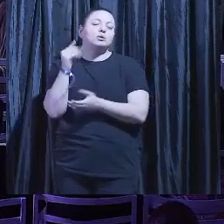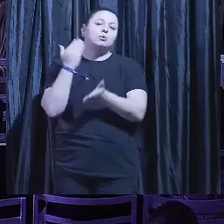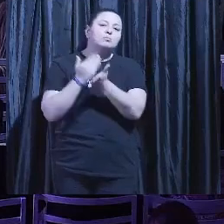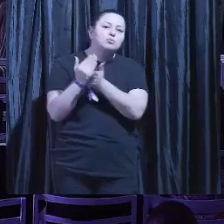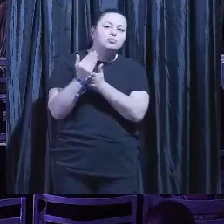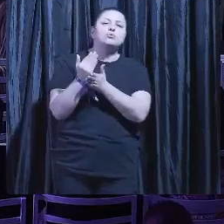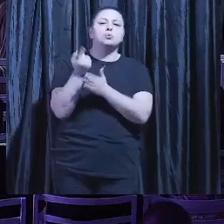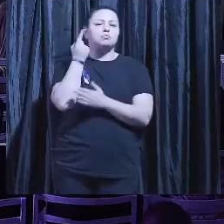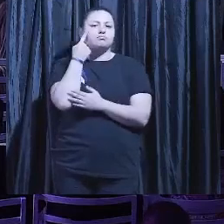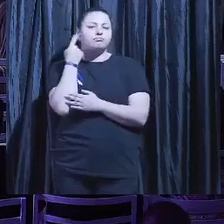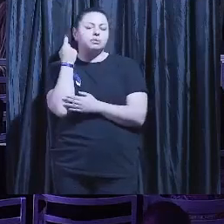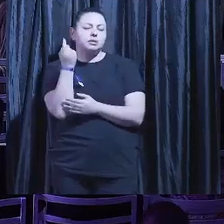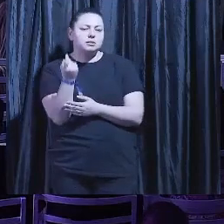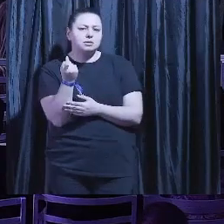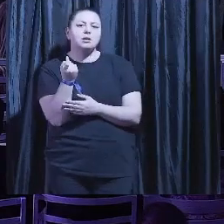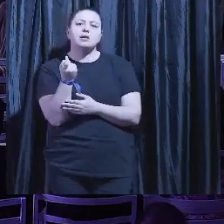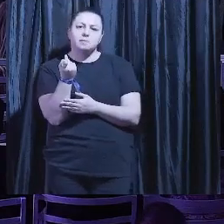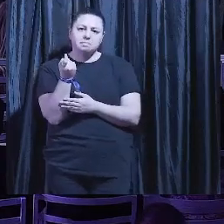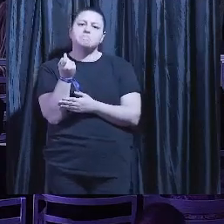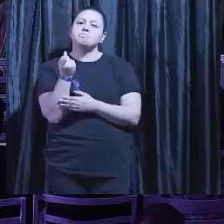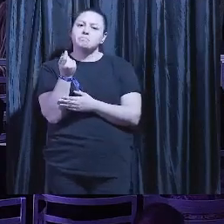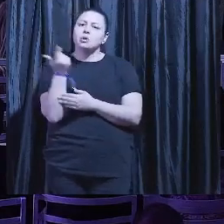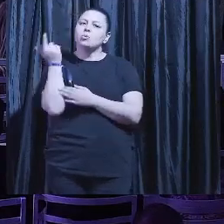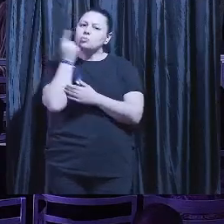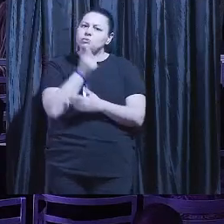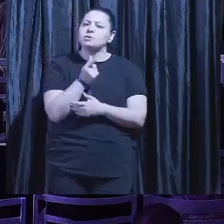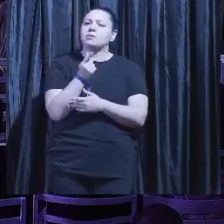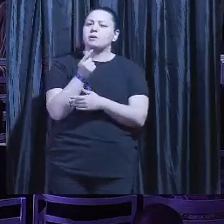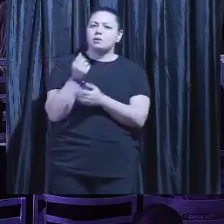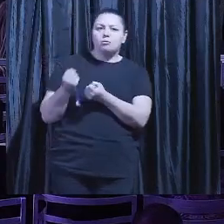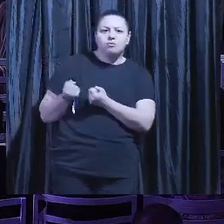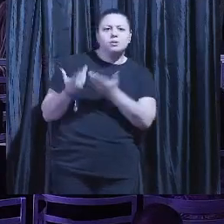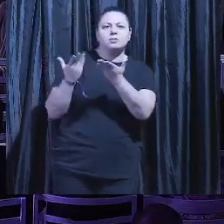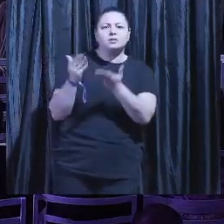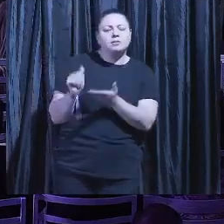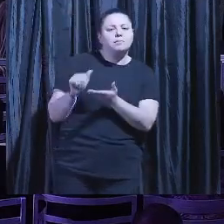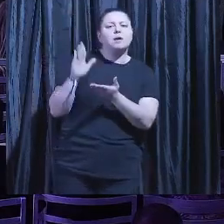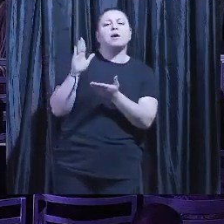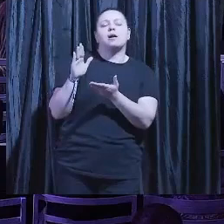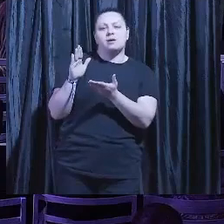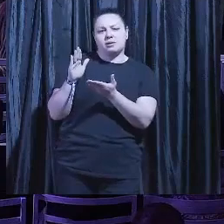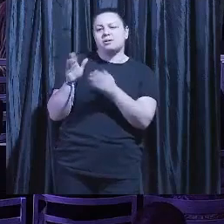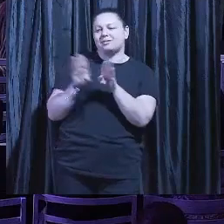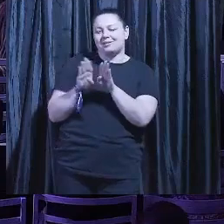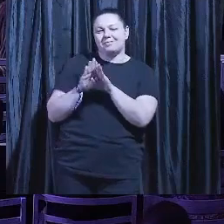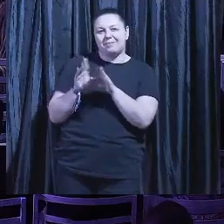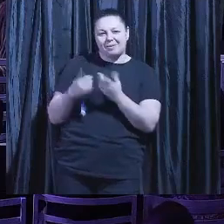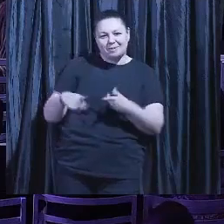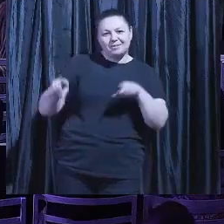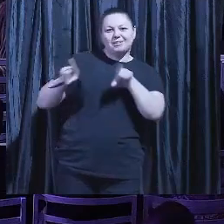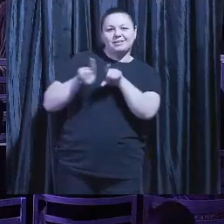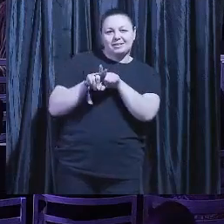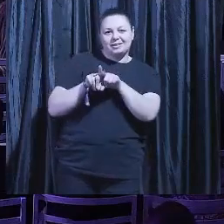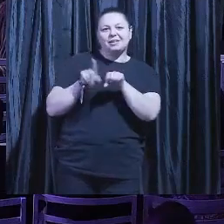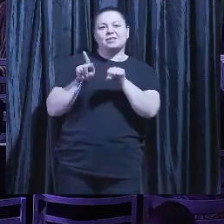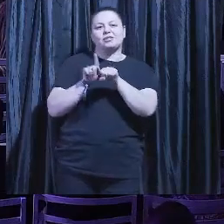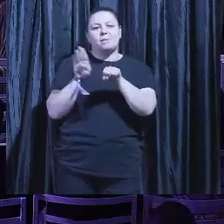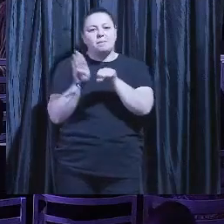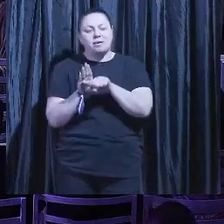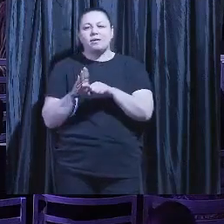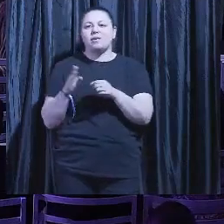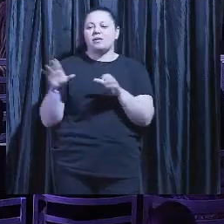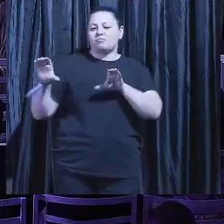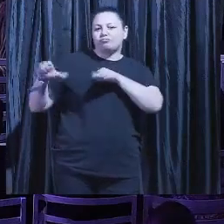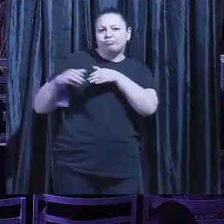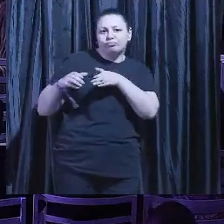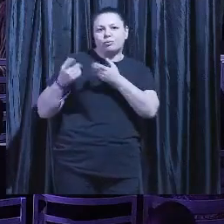também a se interessar, né, em levar cada vez mais, e daí dentro da própria parceria, né, do Social Good com a própria banca, onde a